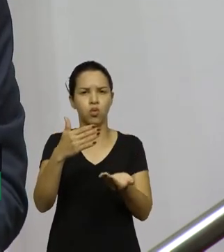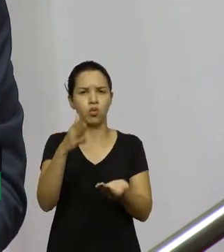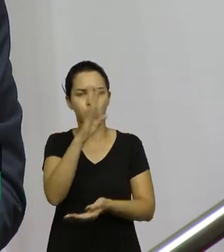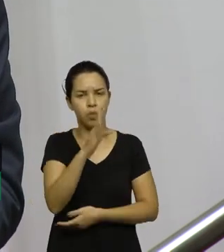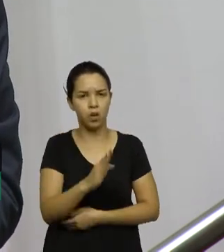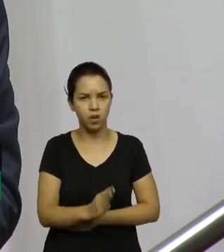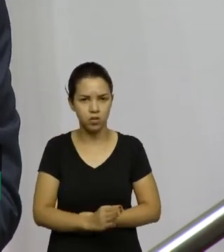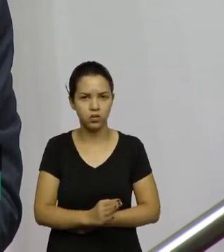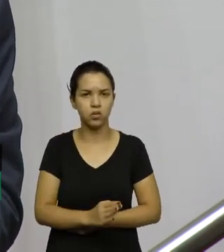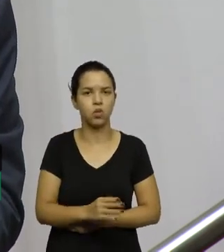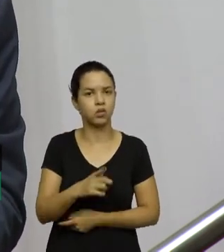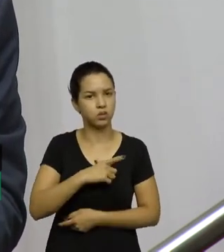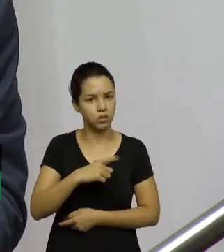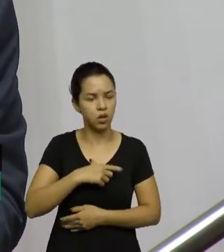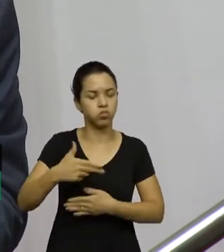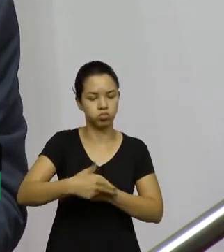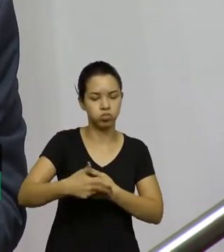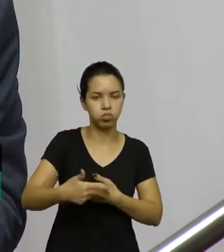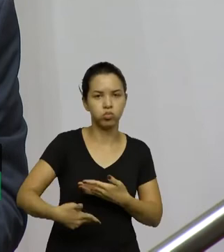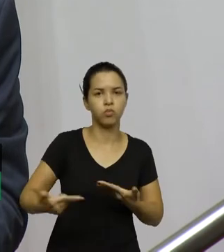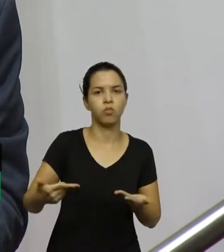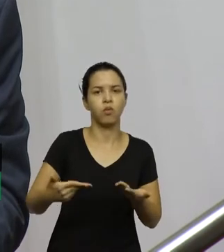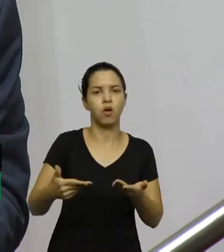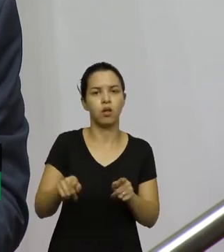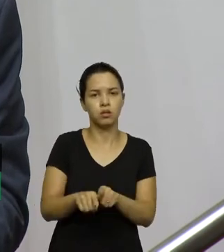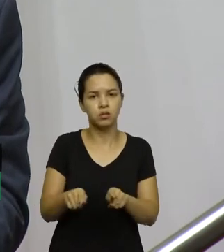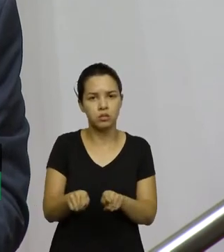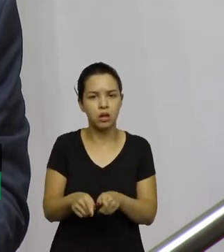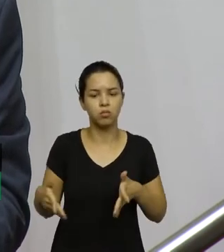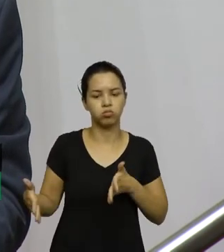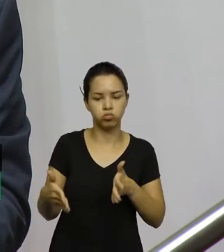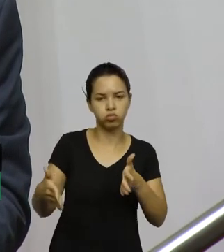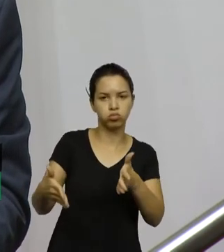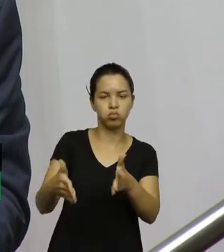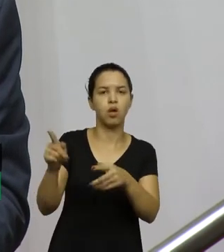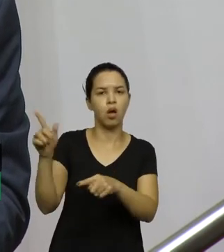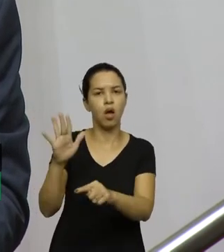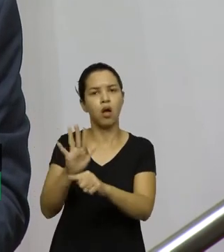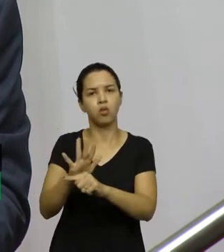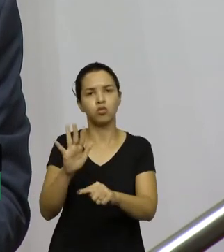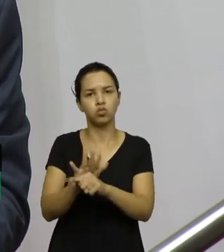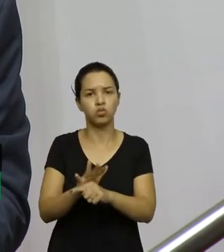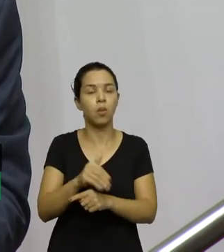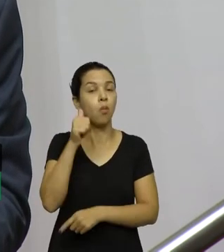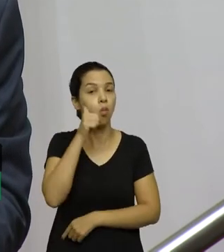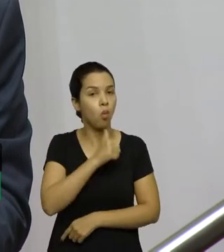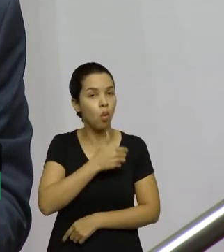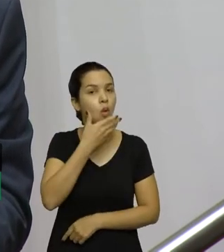e outras colaborações que o Exército ajuda muito. Mulheres e homens do nosso Exército